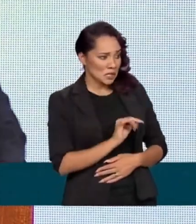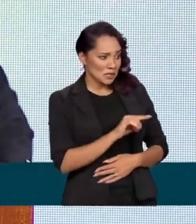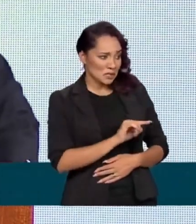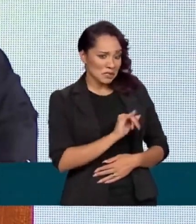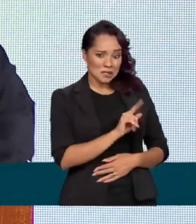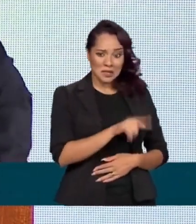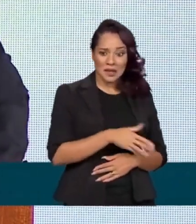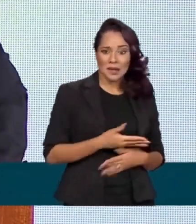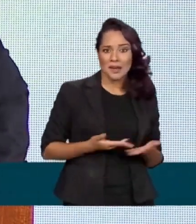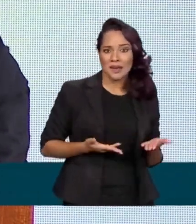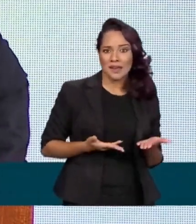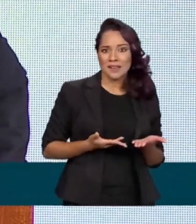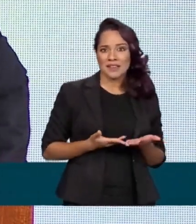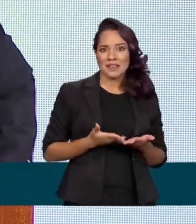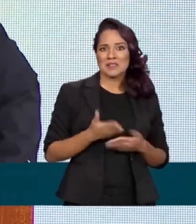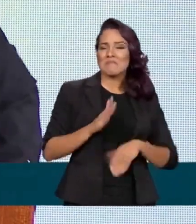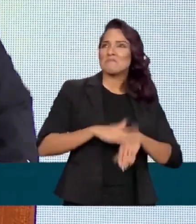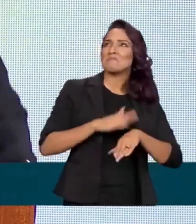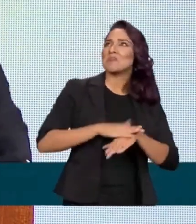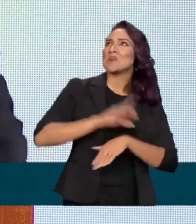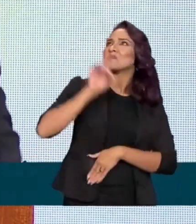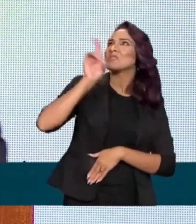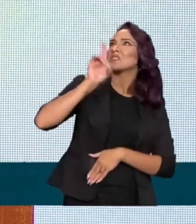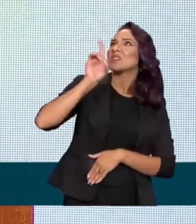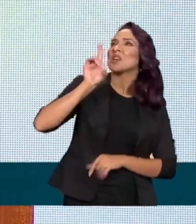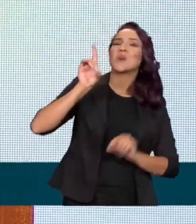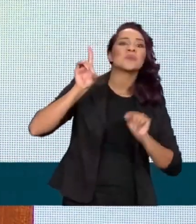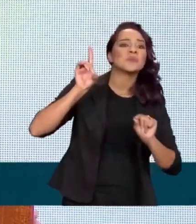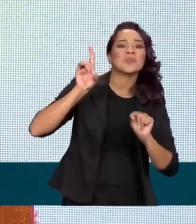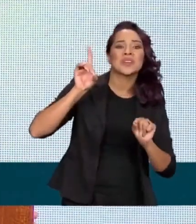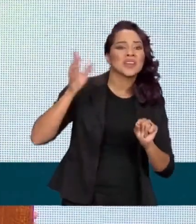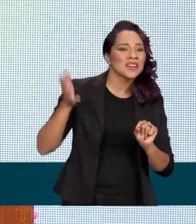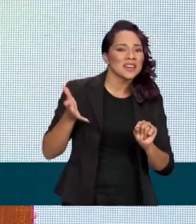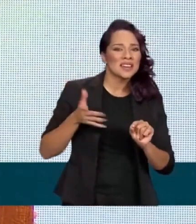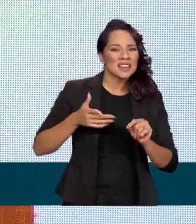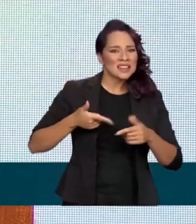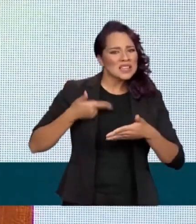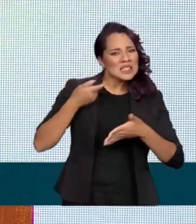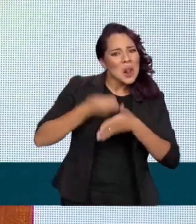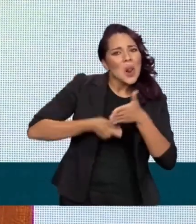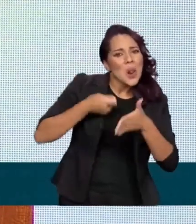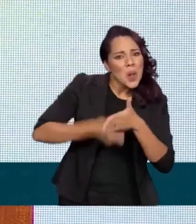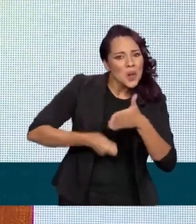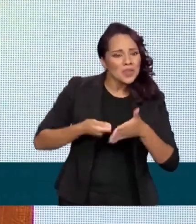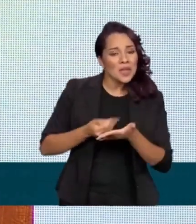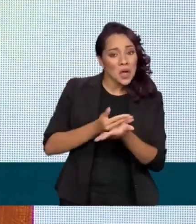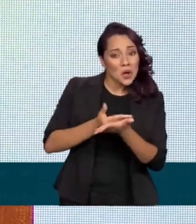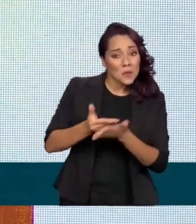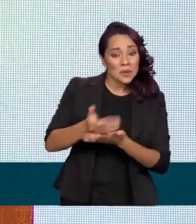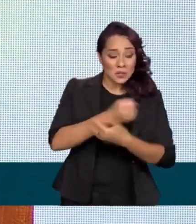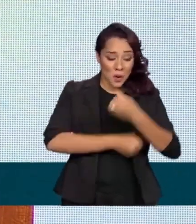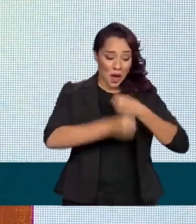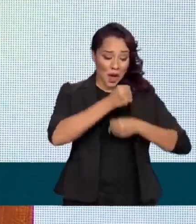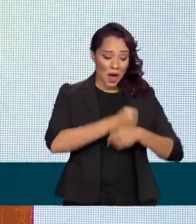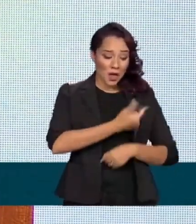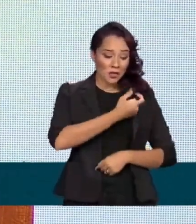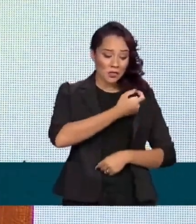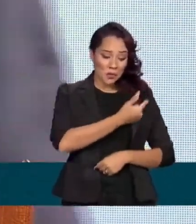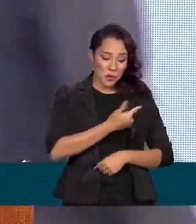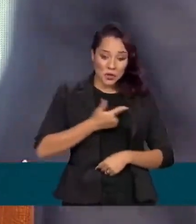se é obra de Deus, o que que é, que essa luta começou em